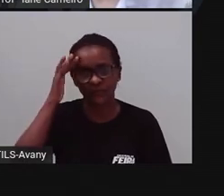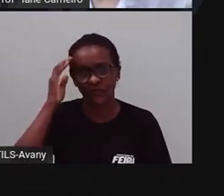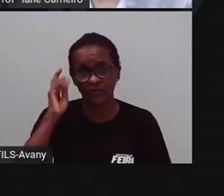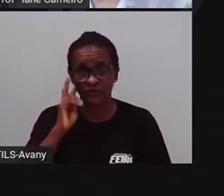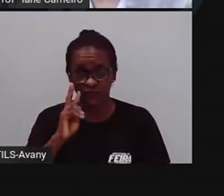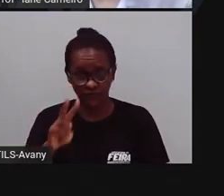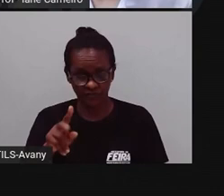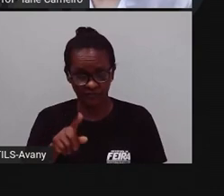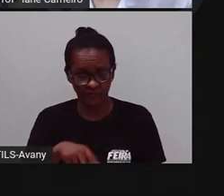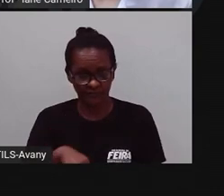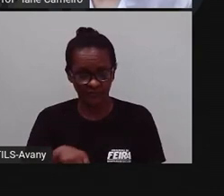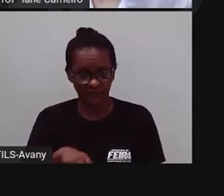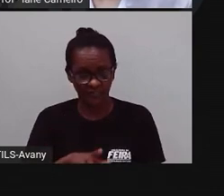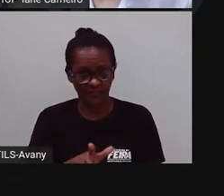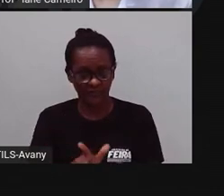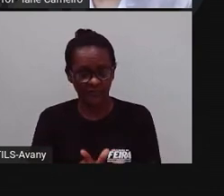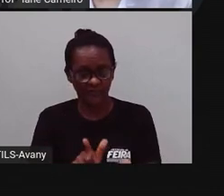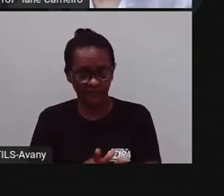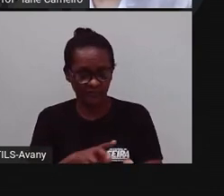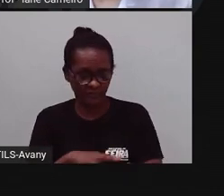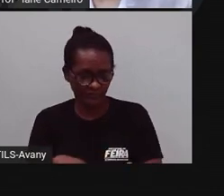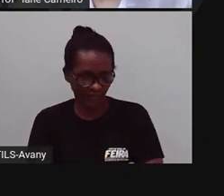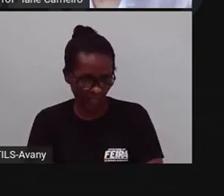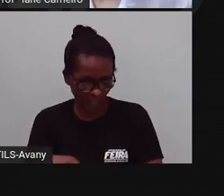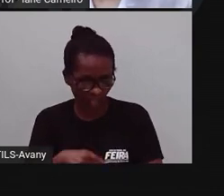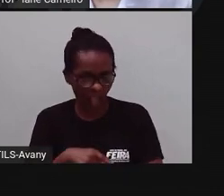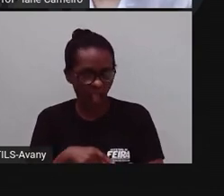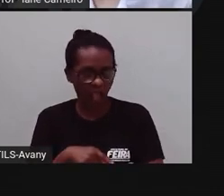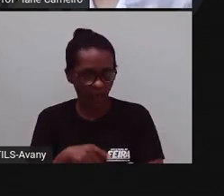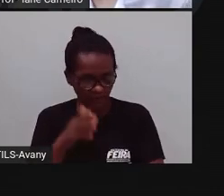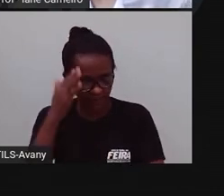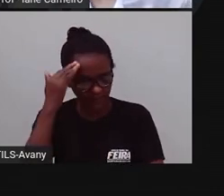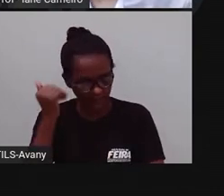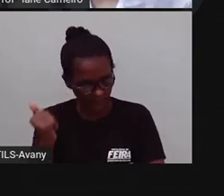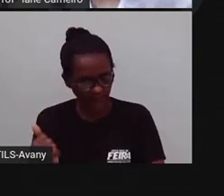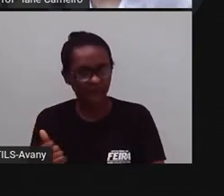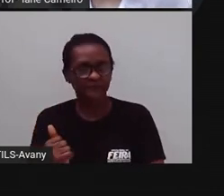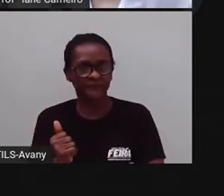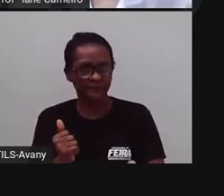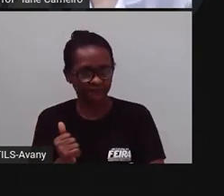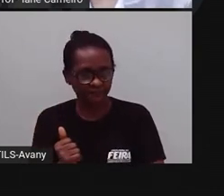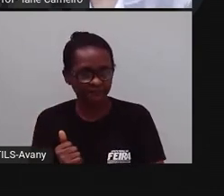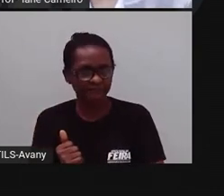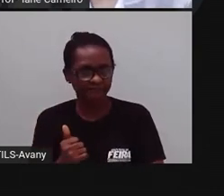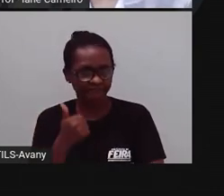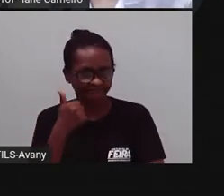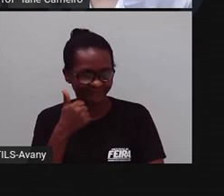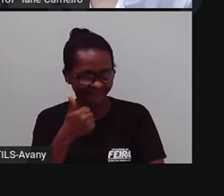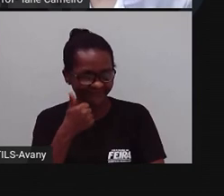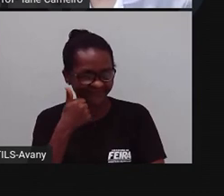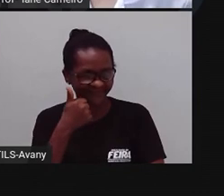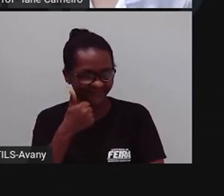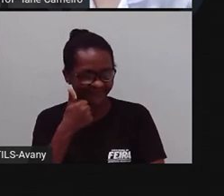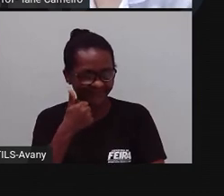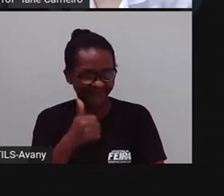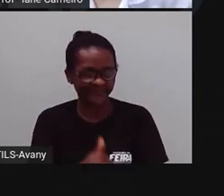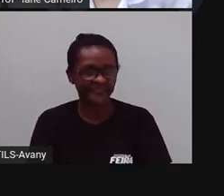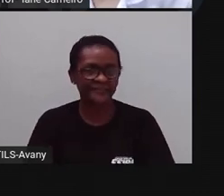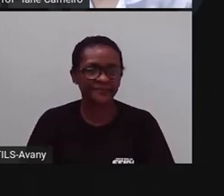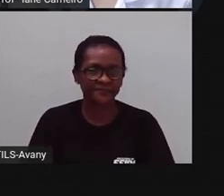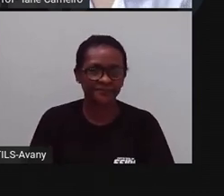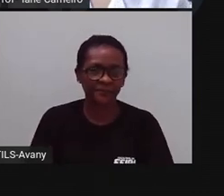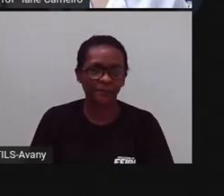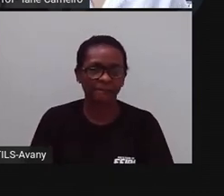chegando lá no dia 19/11 no Parque da Lagoa vai estar acontecendo a festa de aniversário da uma pro Adriana